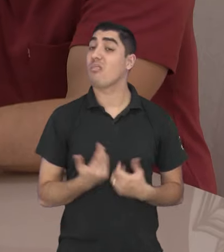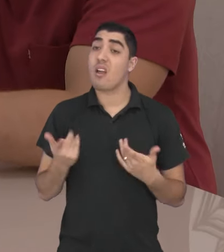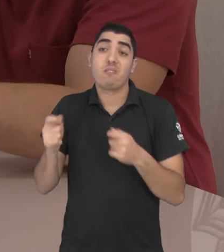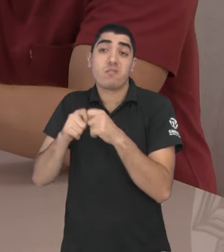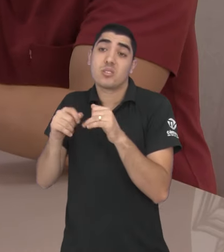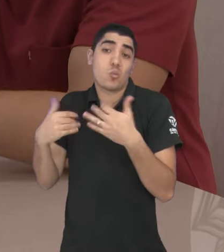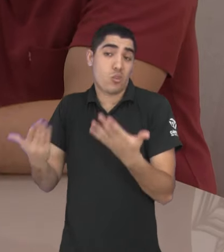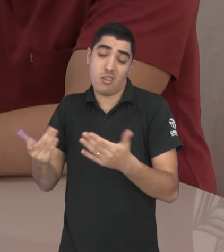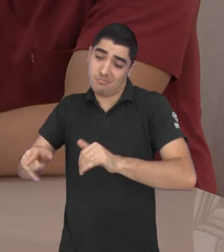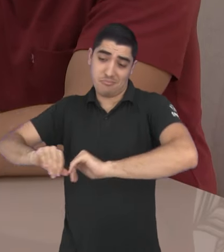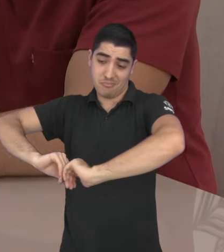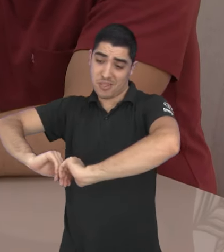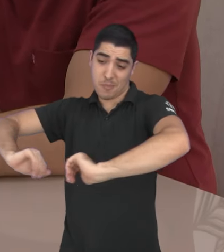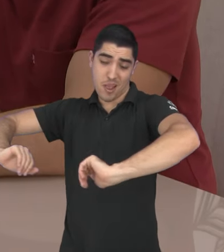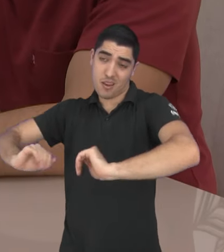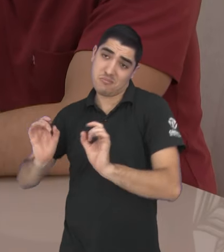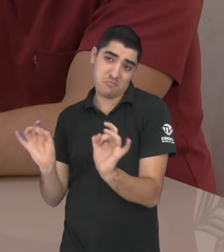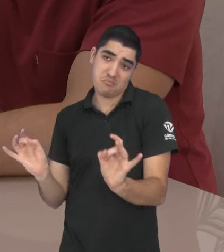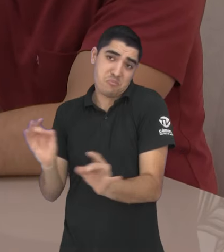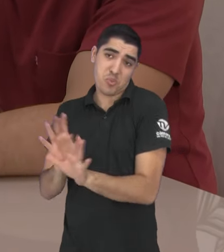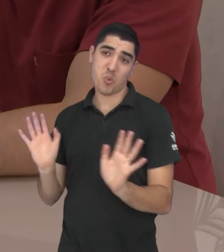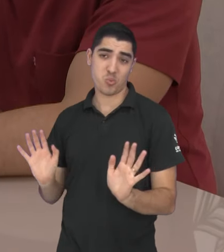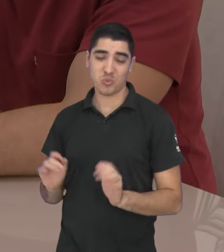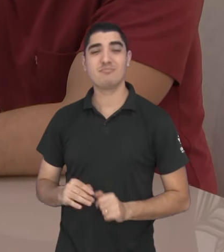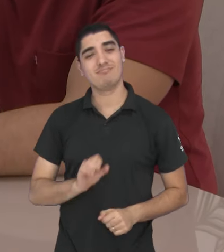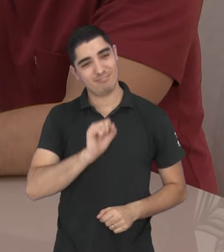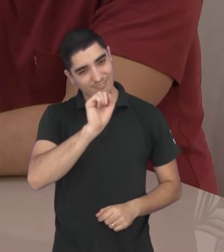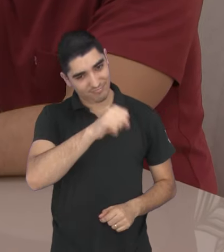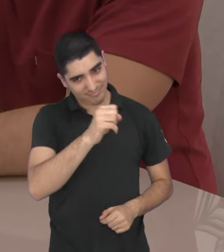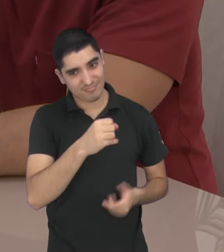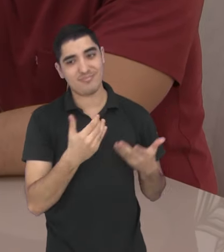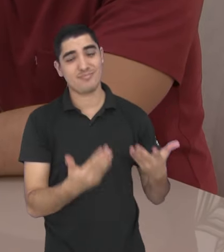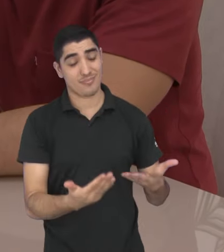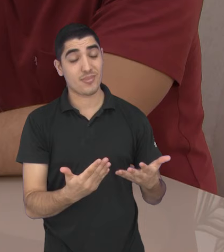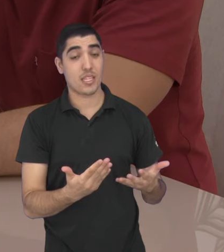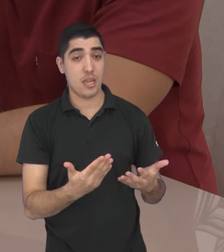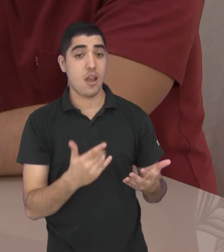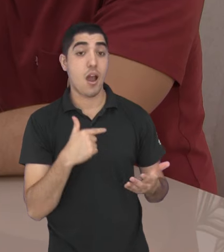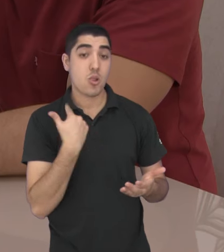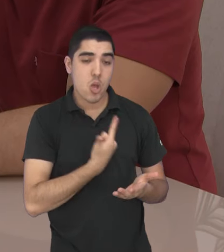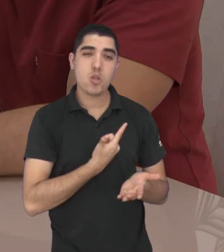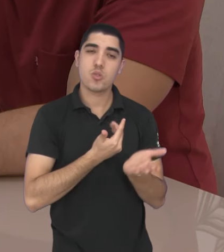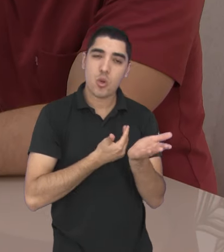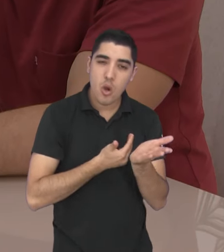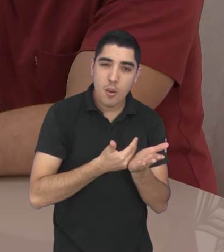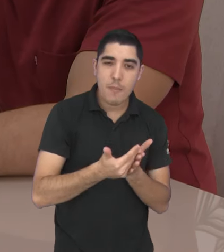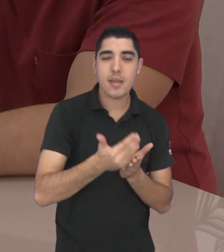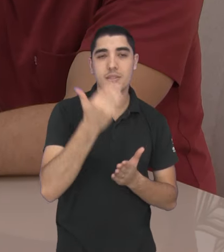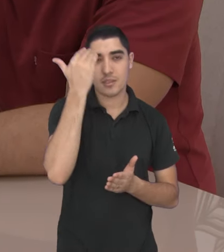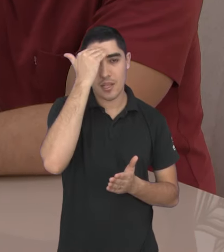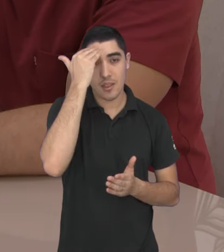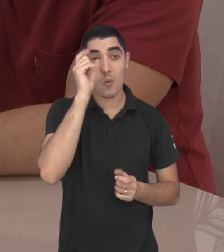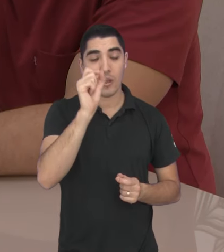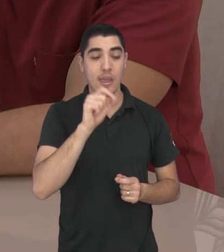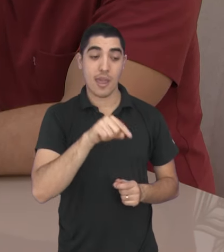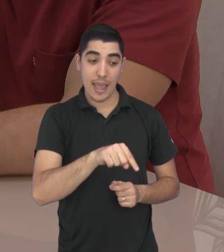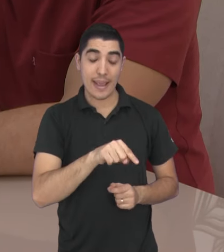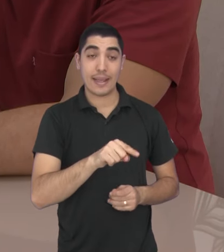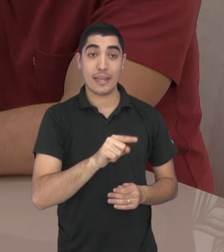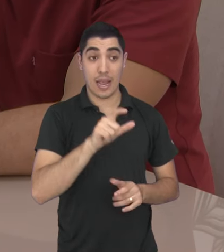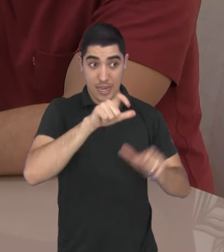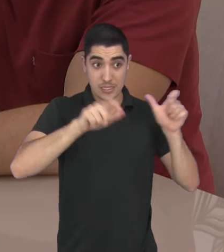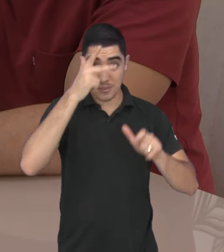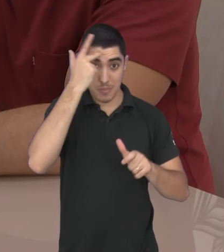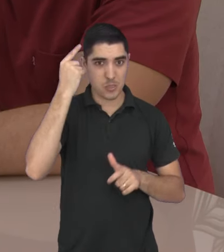faz, né? Deixa cada um no seu canto e pronto. Exatamente. E aí a gente gera o conflito. E é